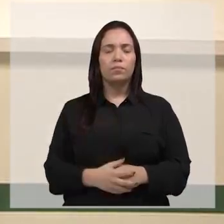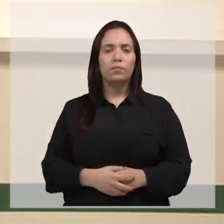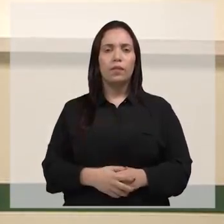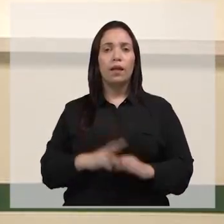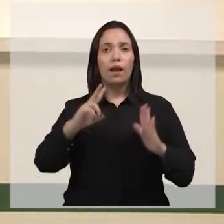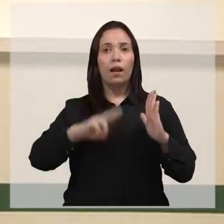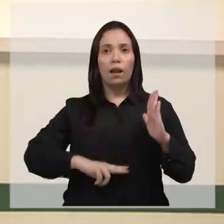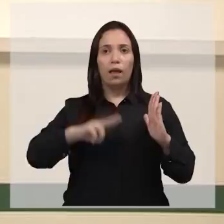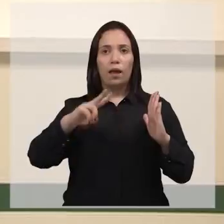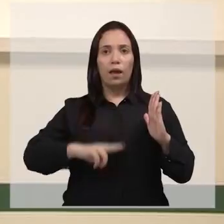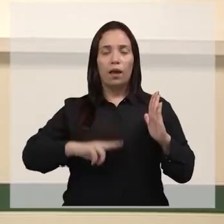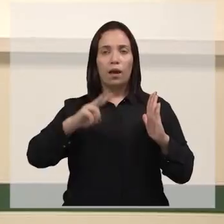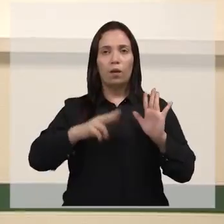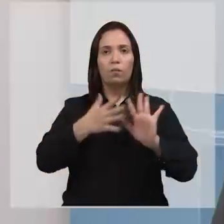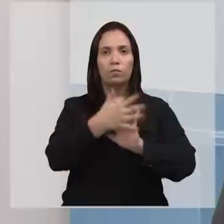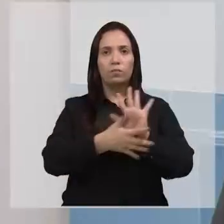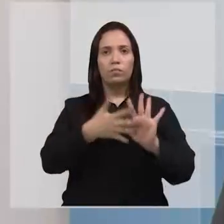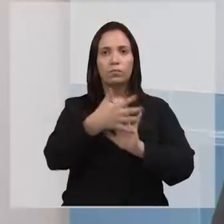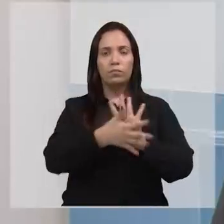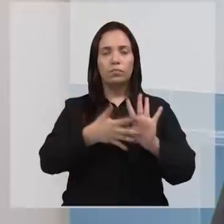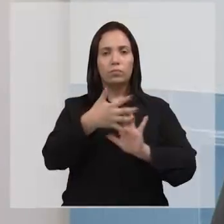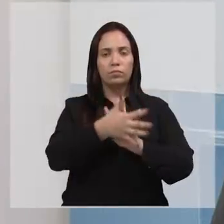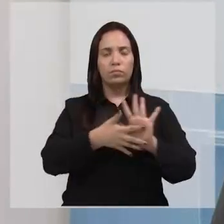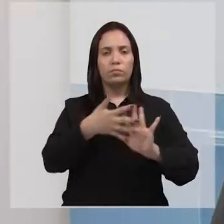leu para os